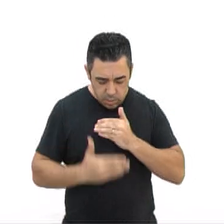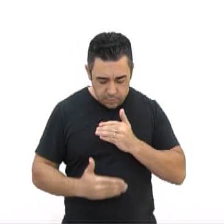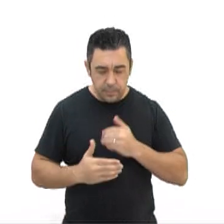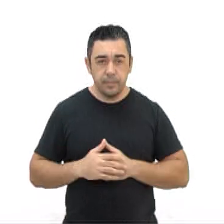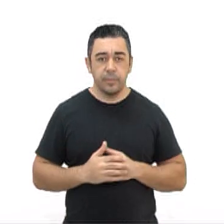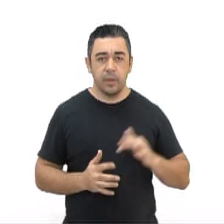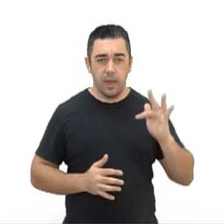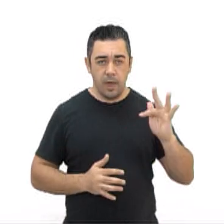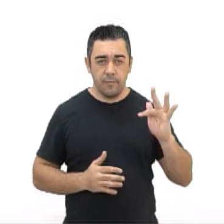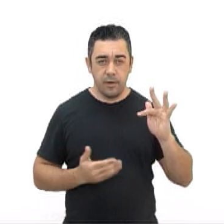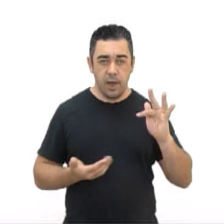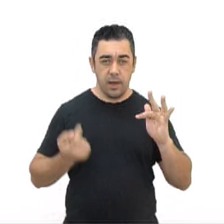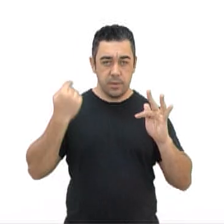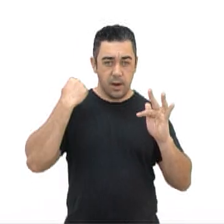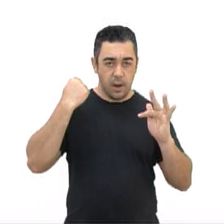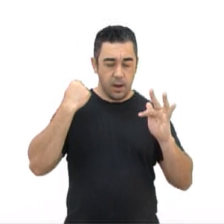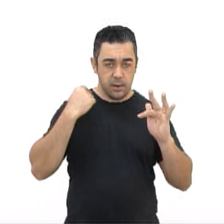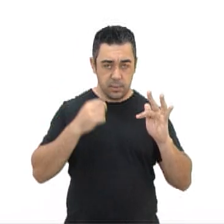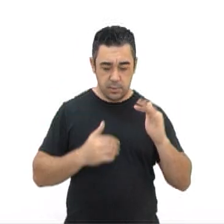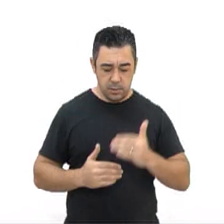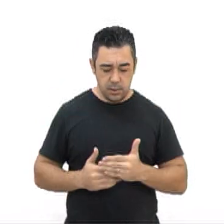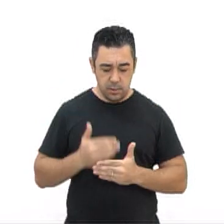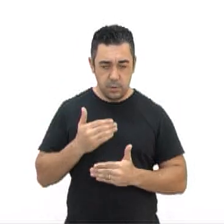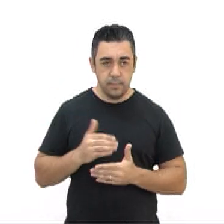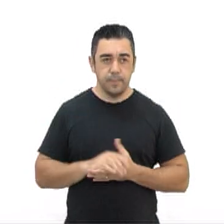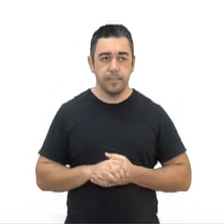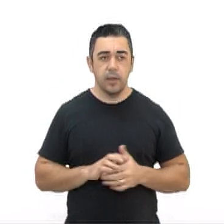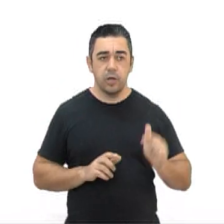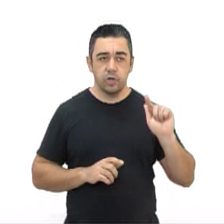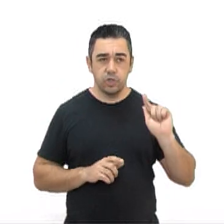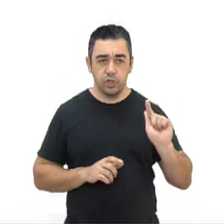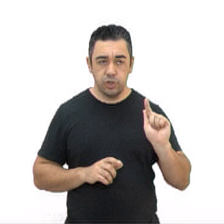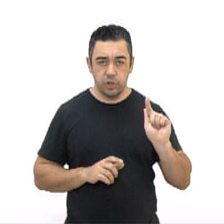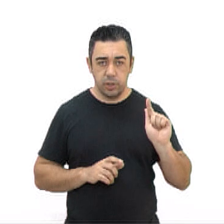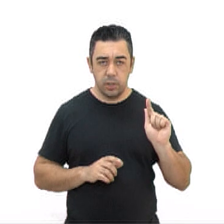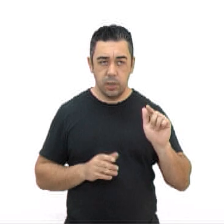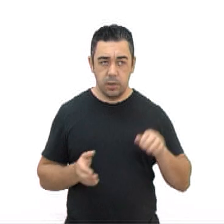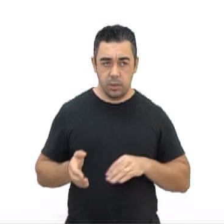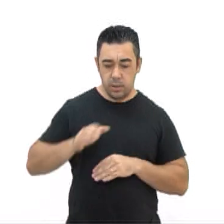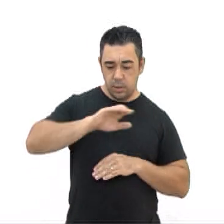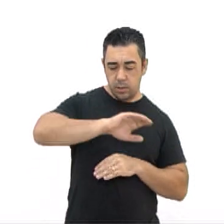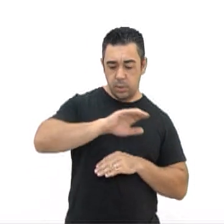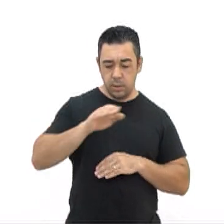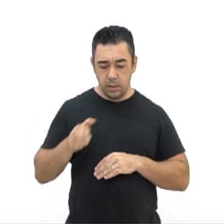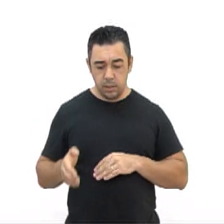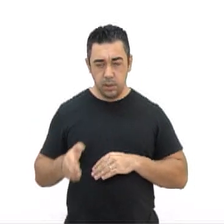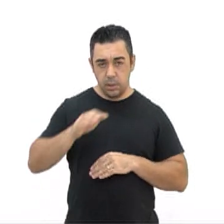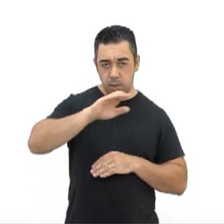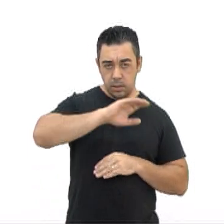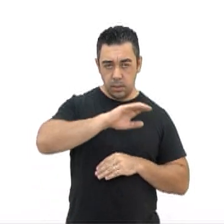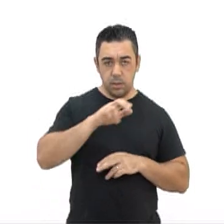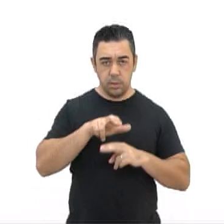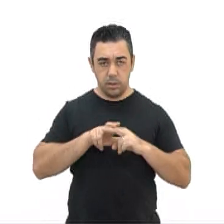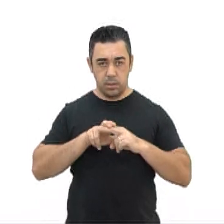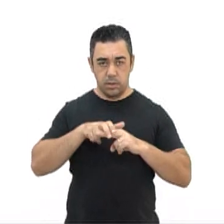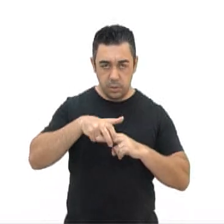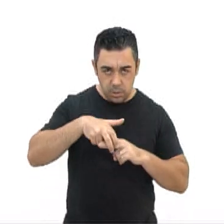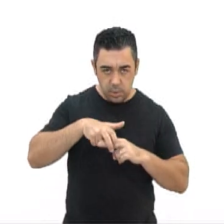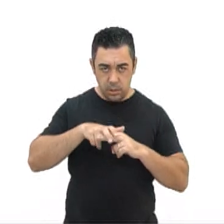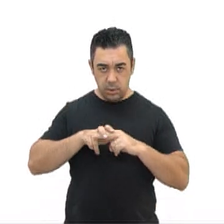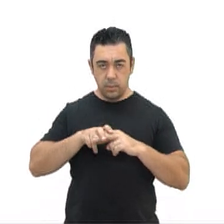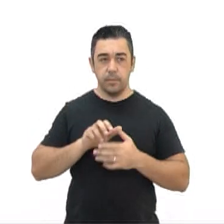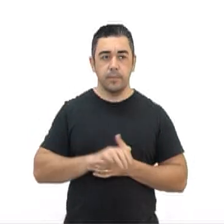a altura traseira do assento, a letra G, inclinação do assento, do